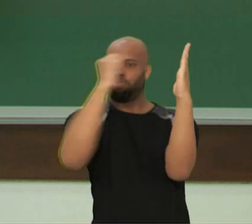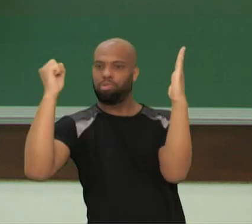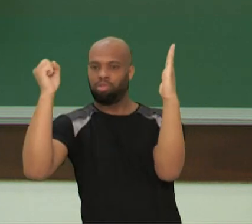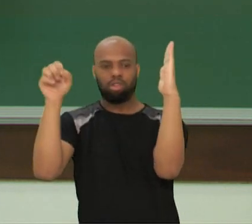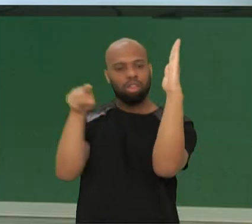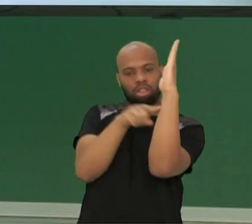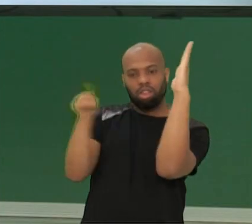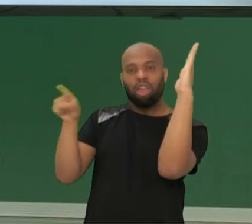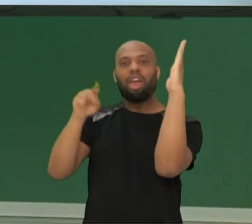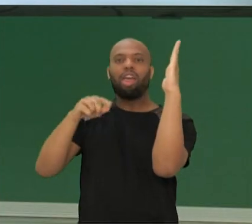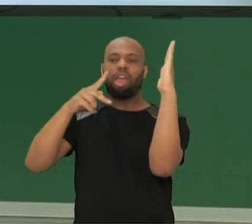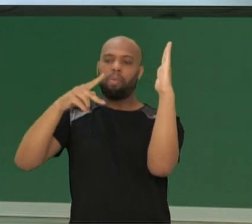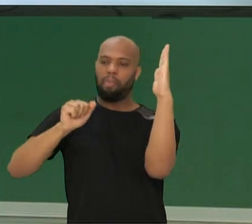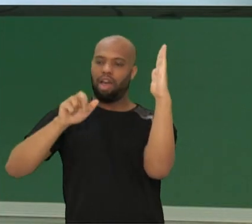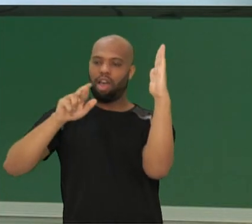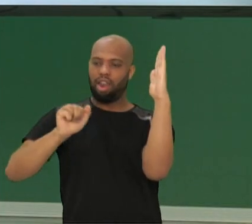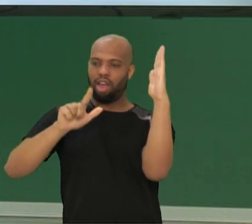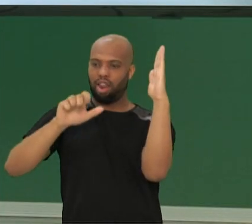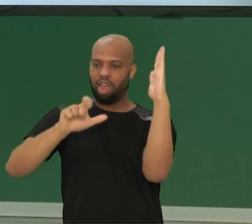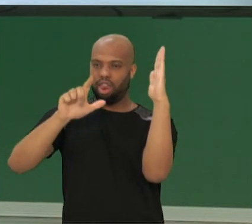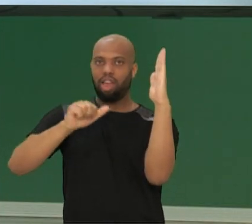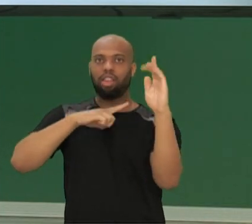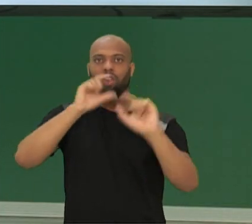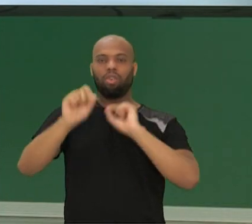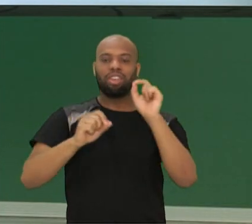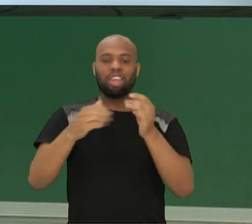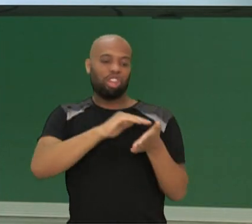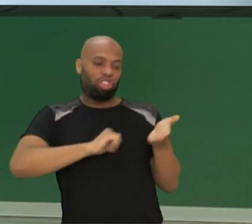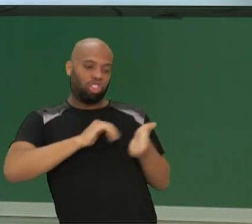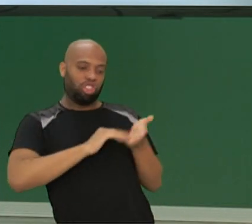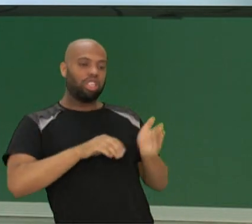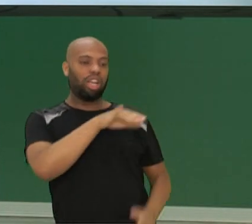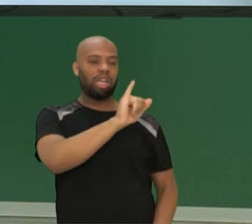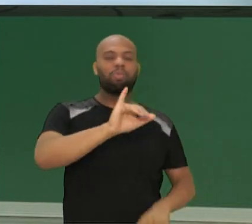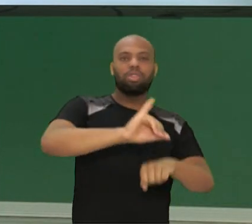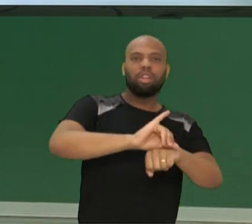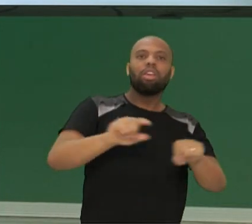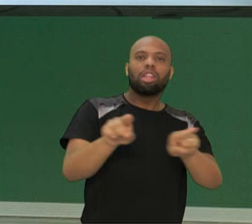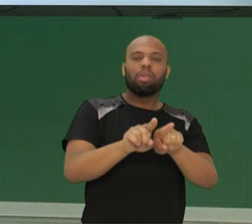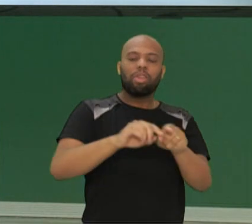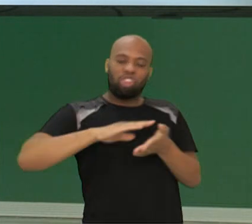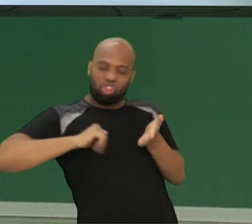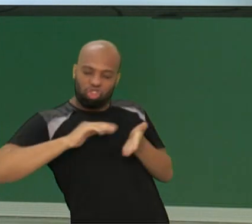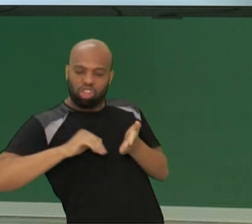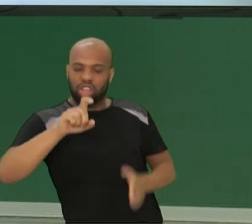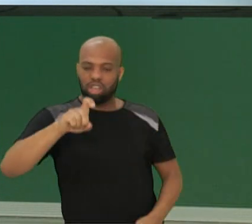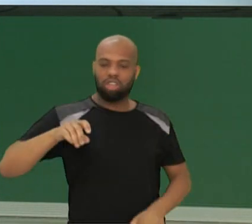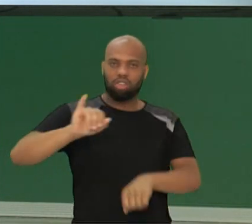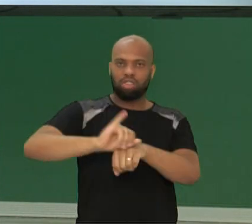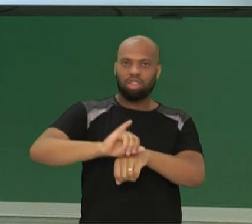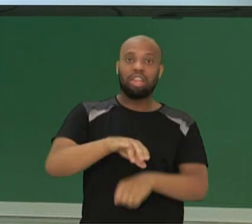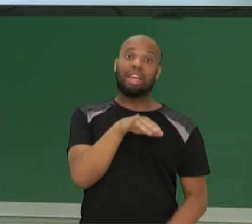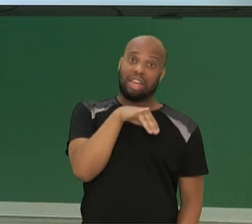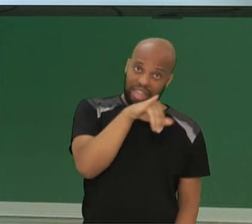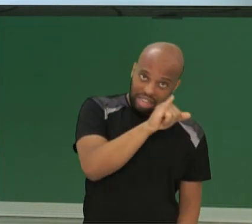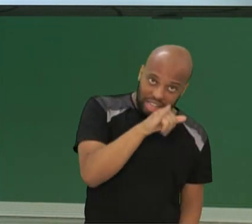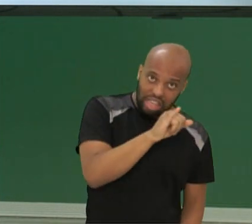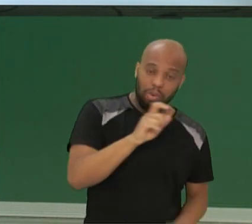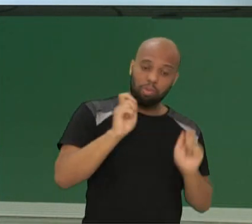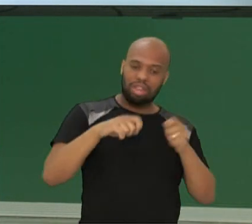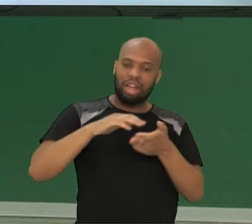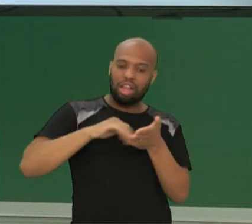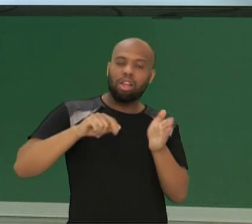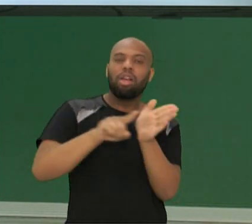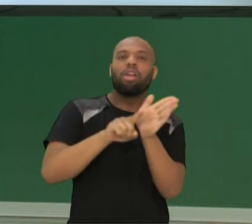a compensação retirando o y do centro e o x do centro, sem confundir. Y você só pode